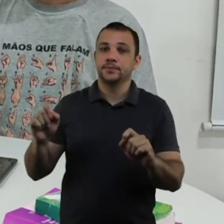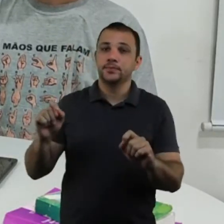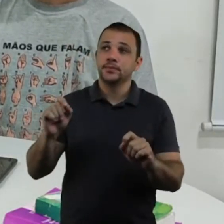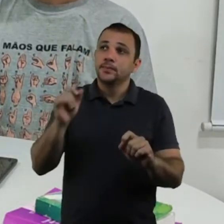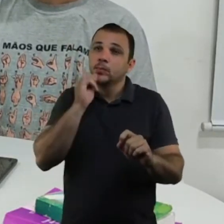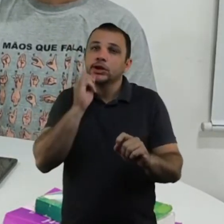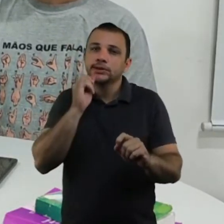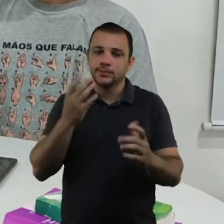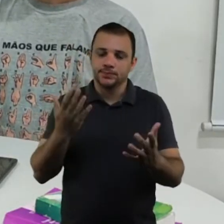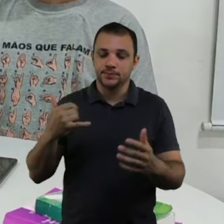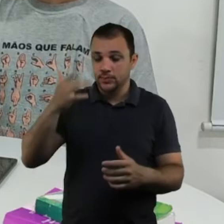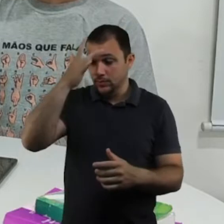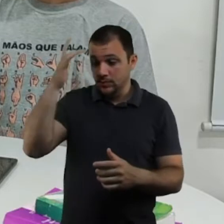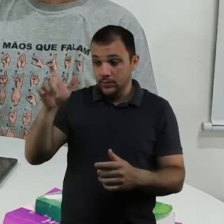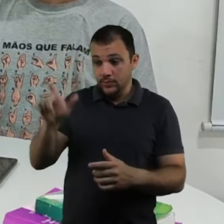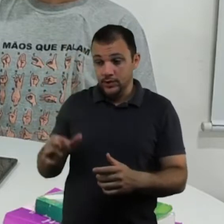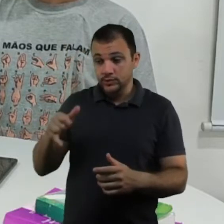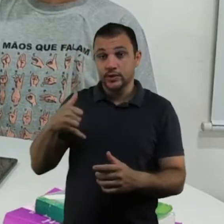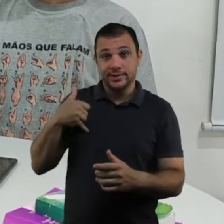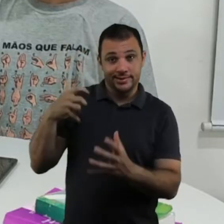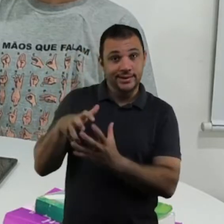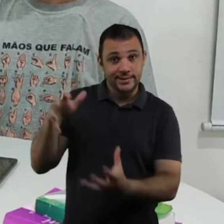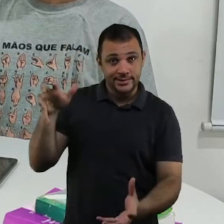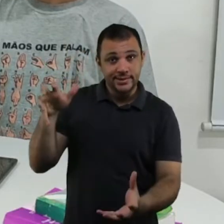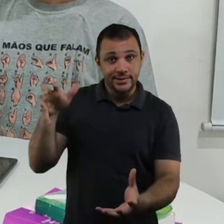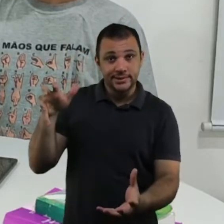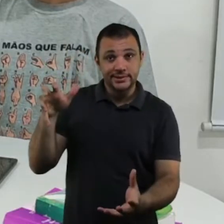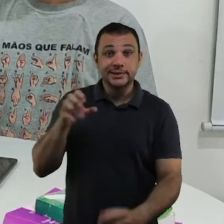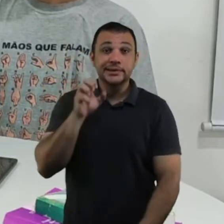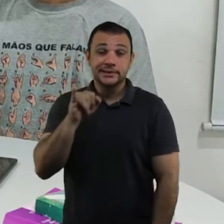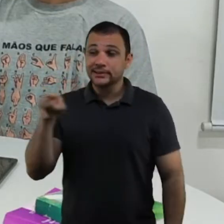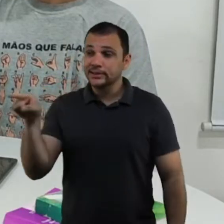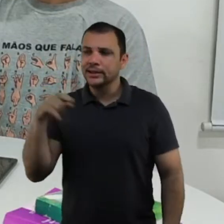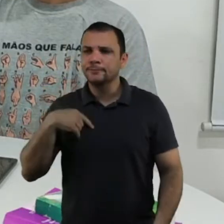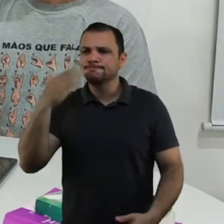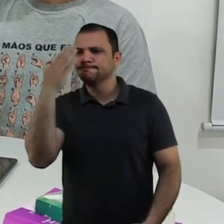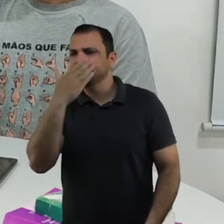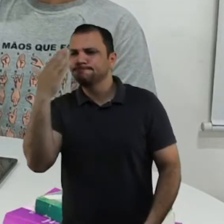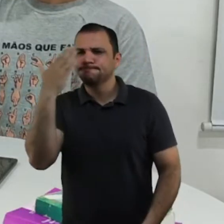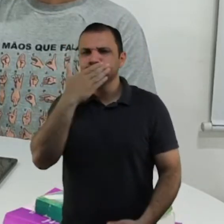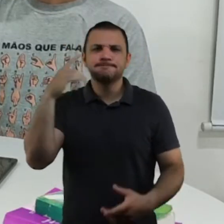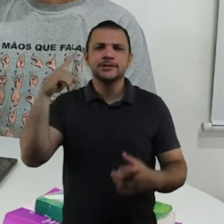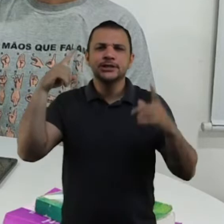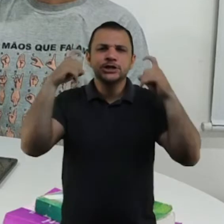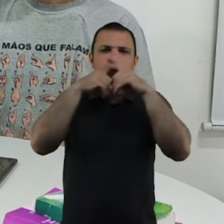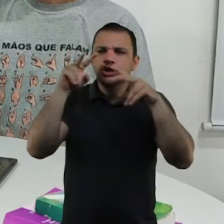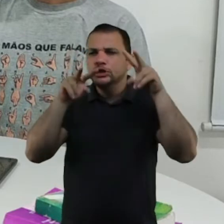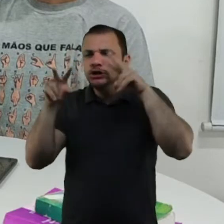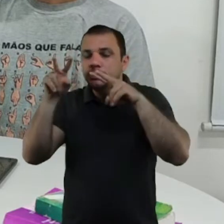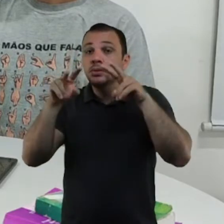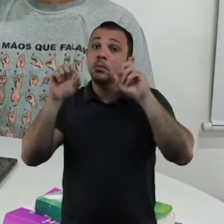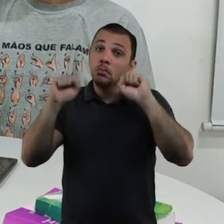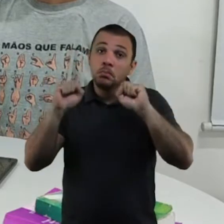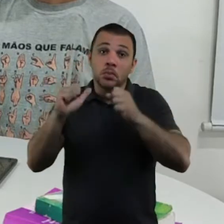pode muito bem, se ela tiver uma dificuldade visual, ela pode perfeitamente se utilizar, né,